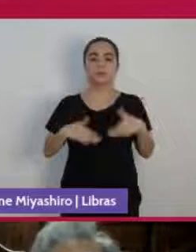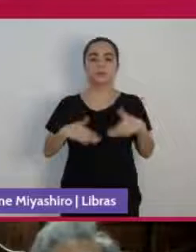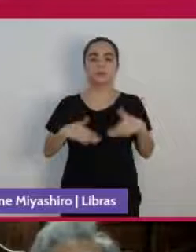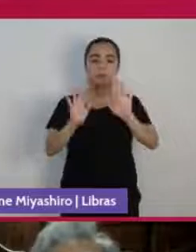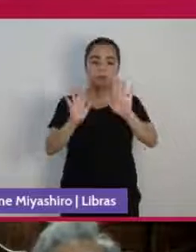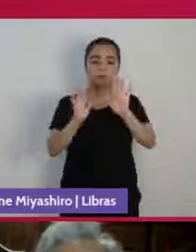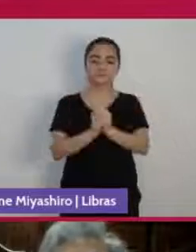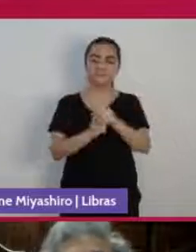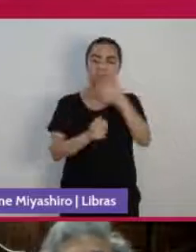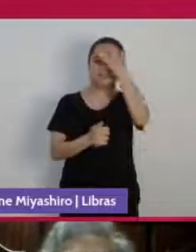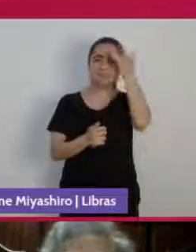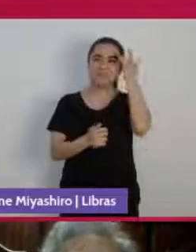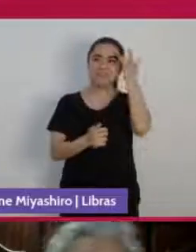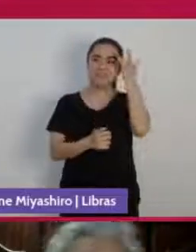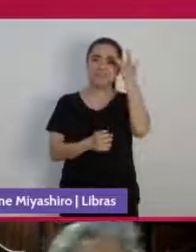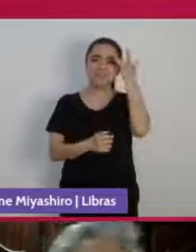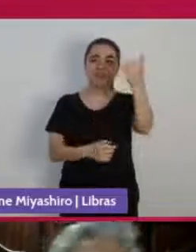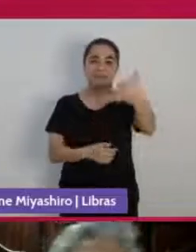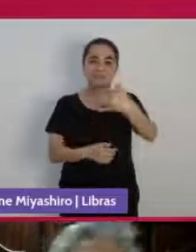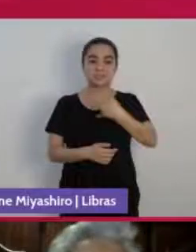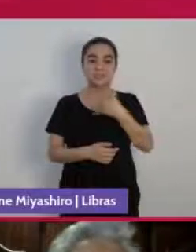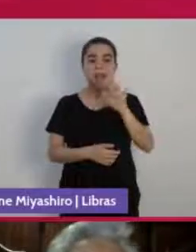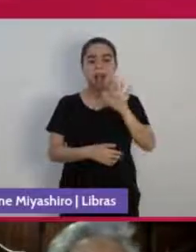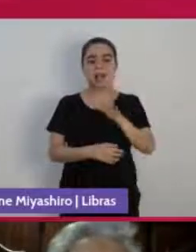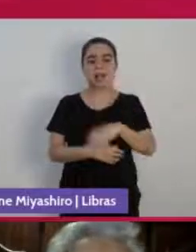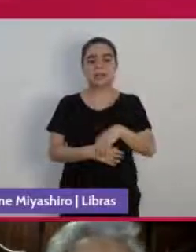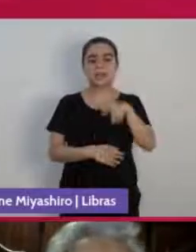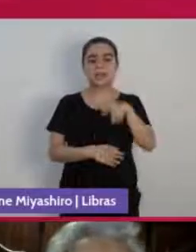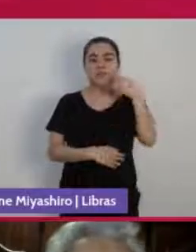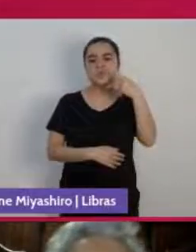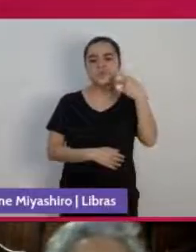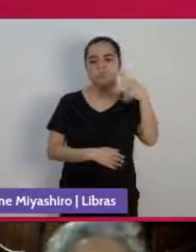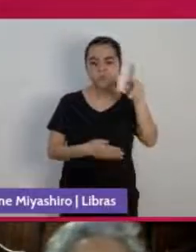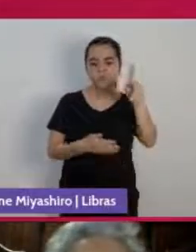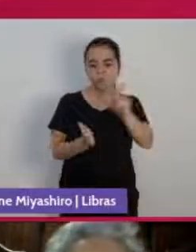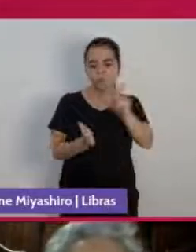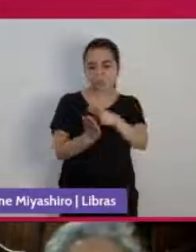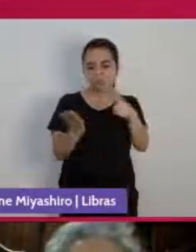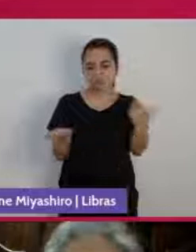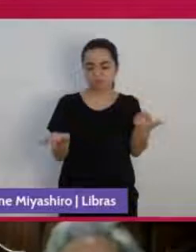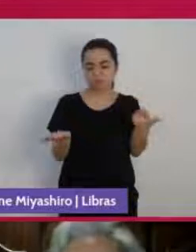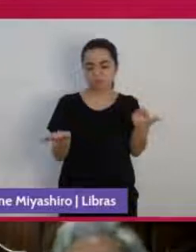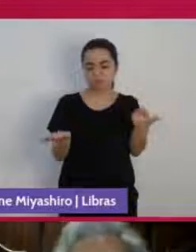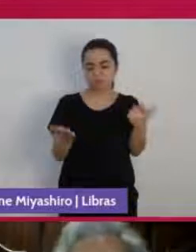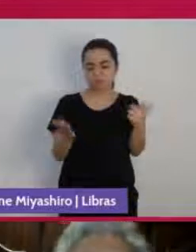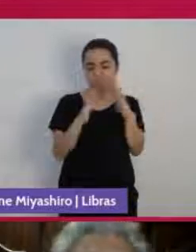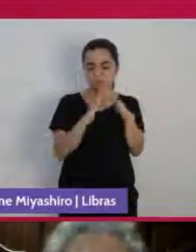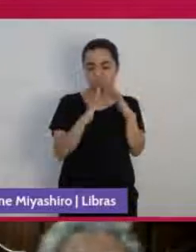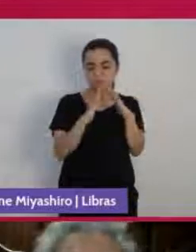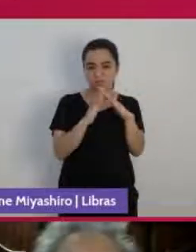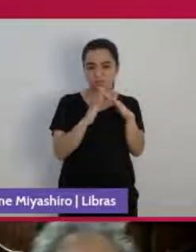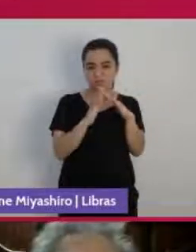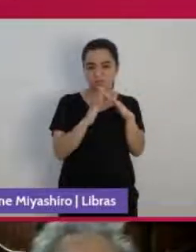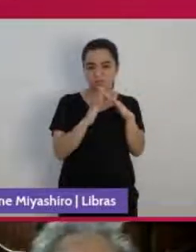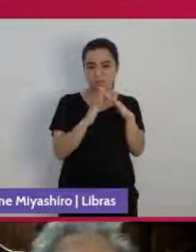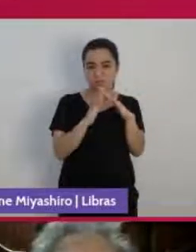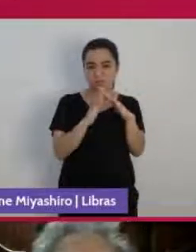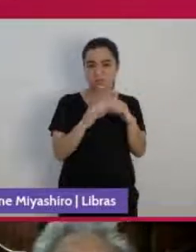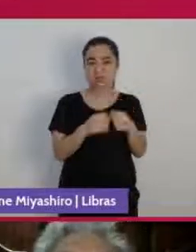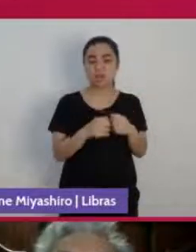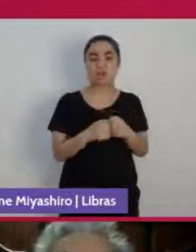falava assim: mas você está trazendo as suas revistas de casa, é obrigação do hospital